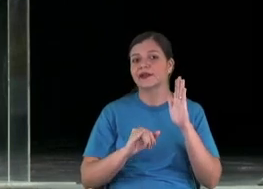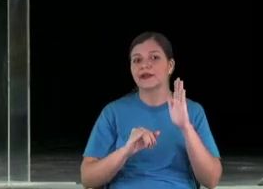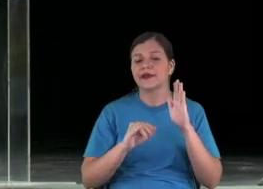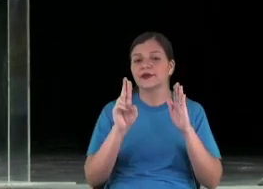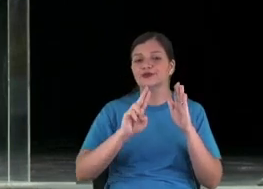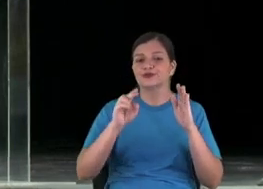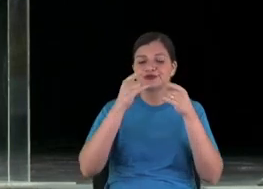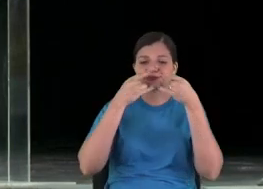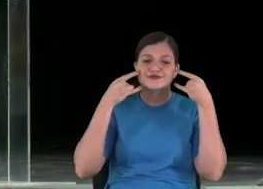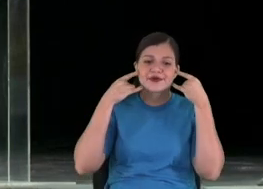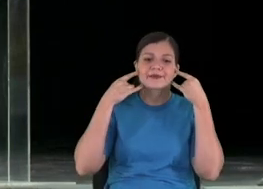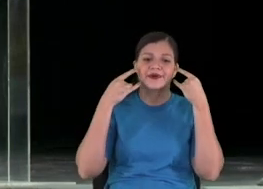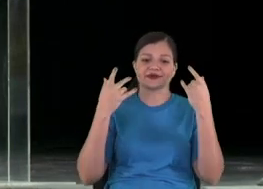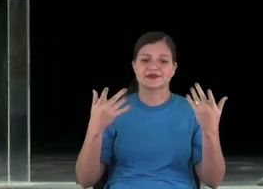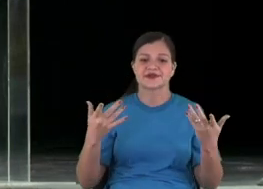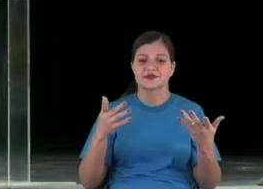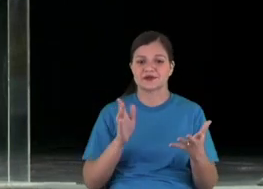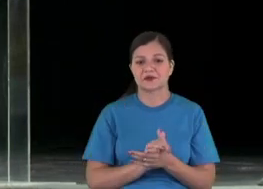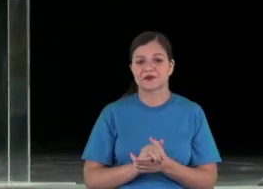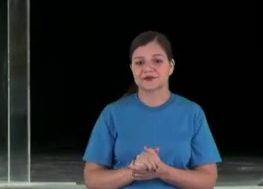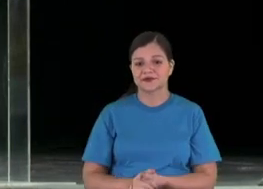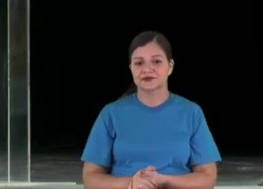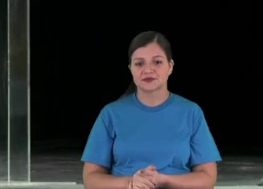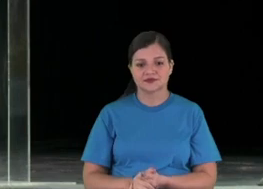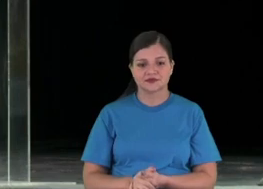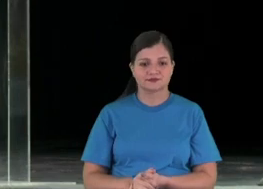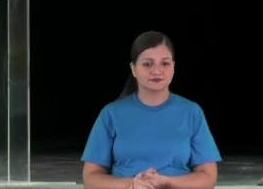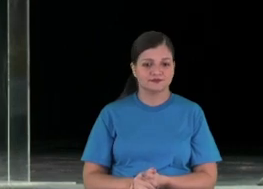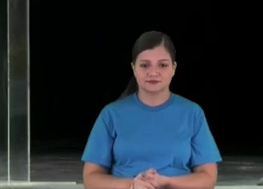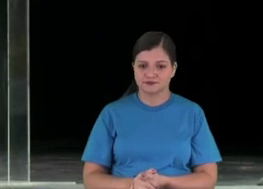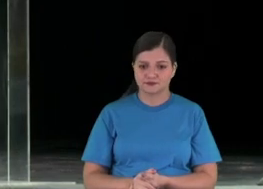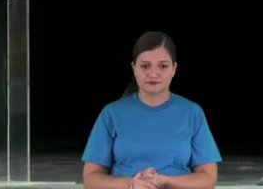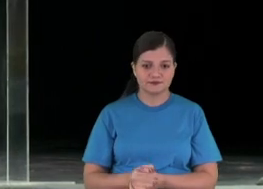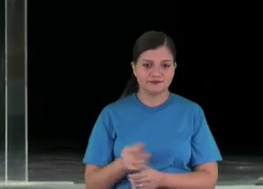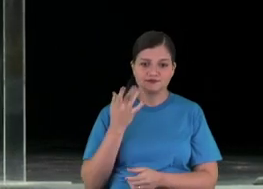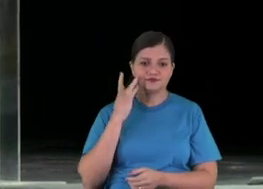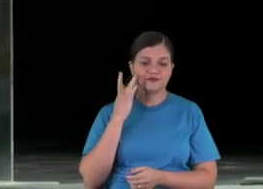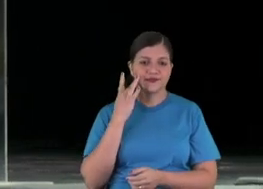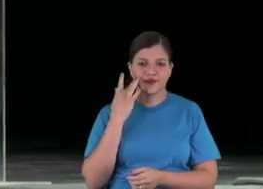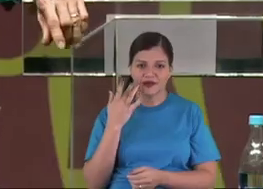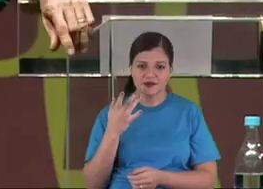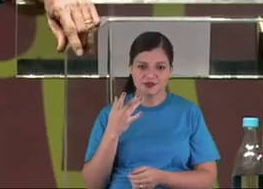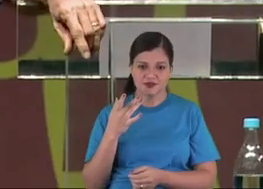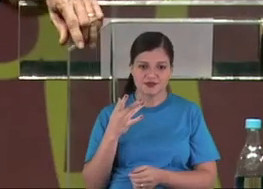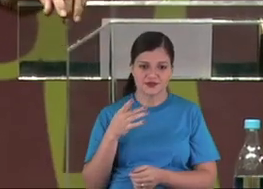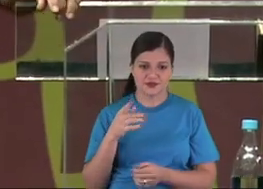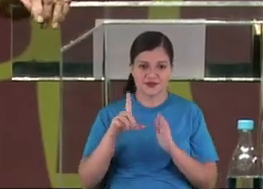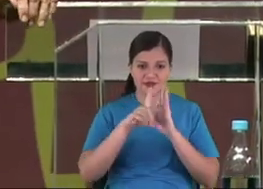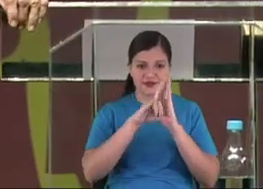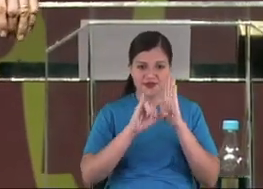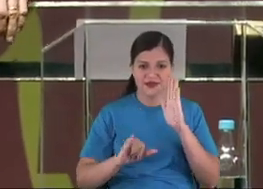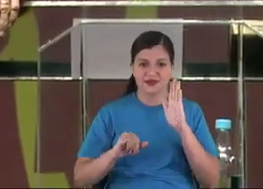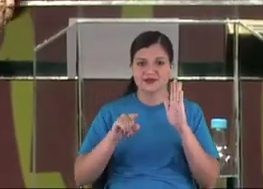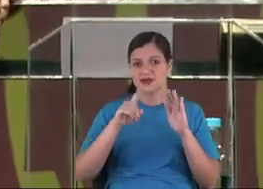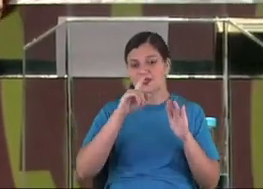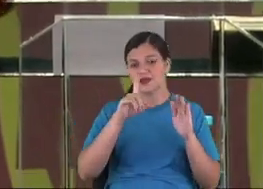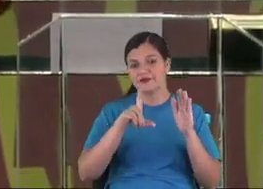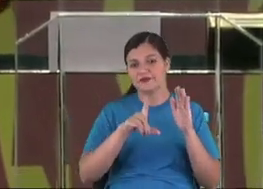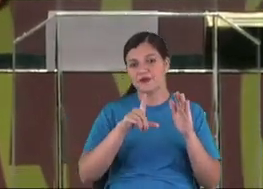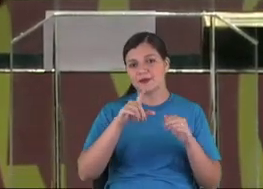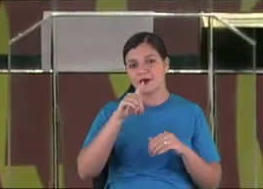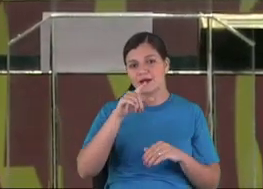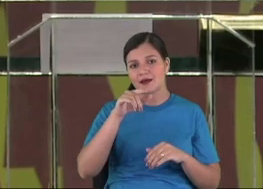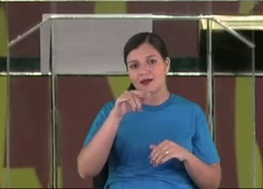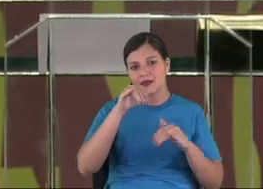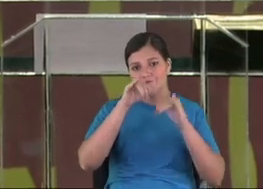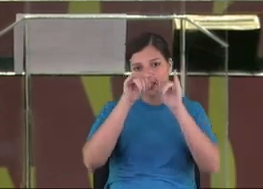atrás, que finalmente foi assinado, está achando que essa lei foi uma leseira, entendeu? Ele